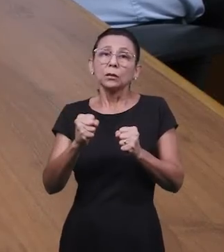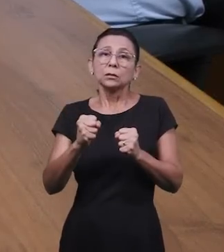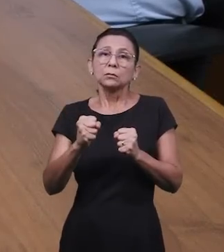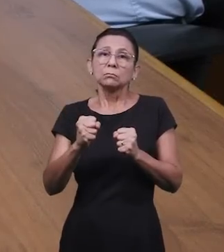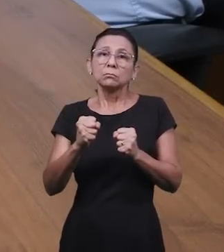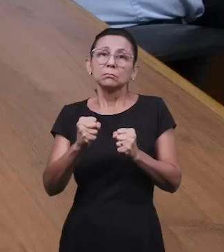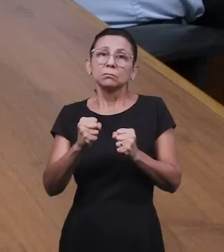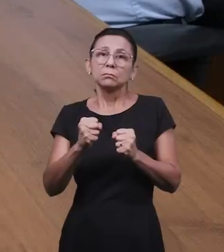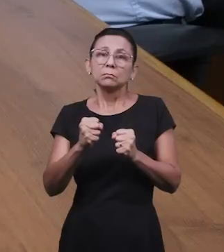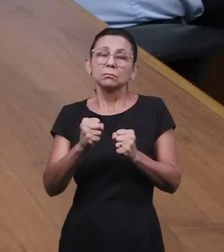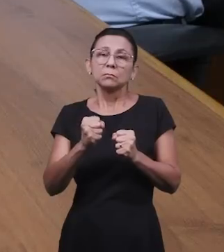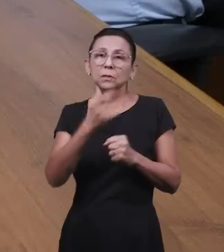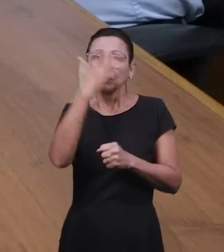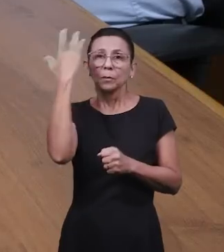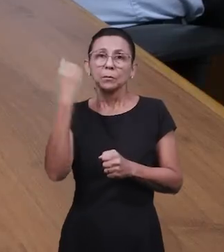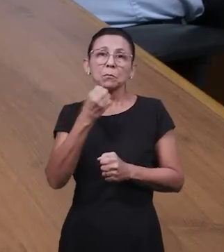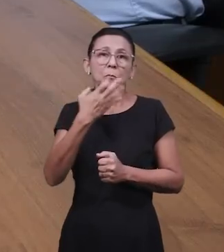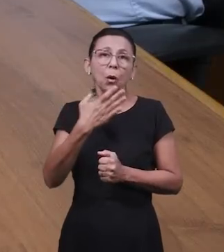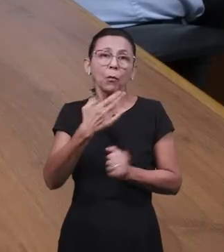comum.